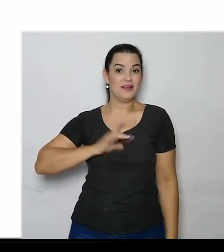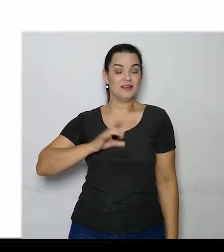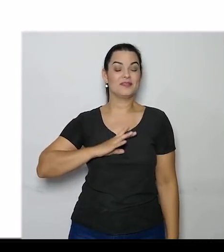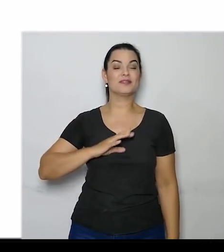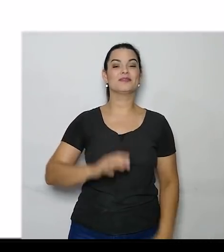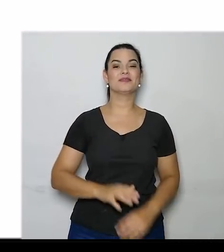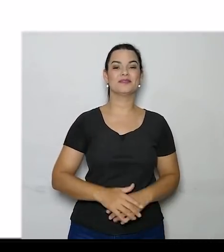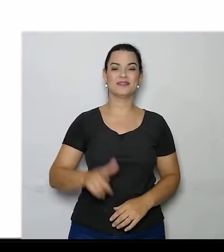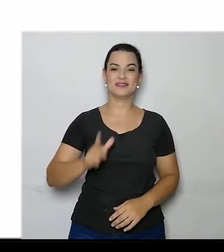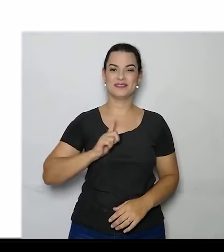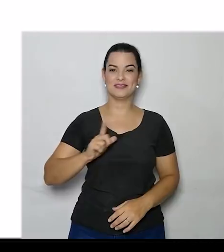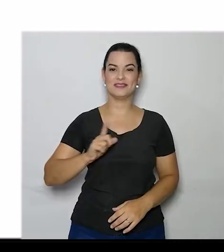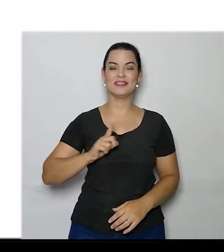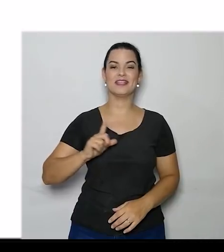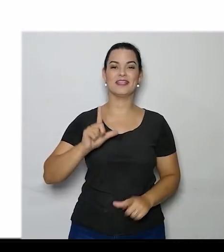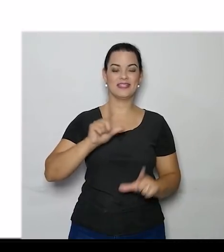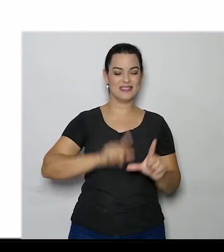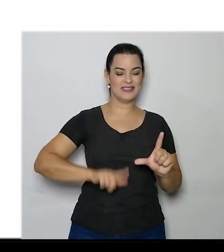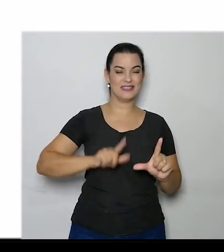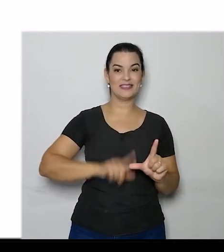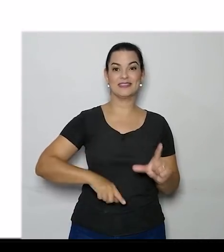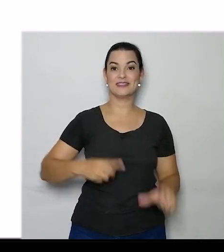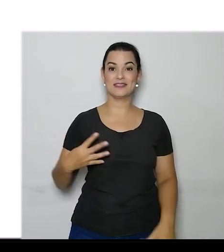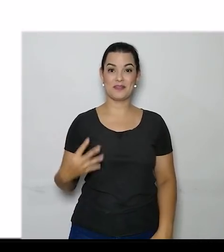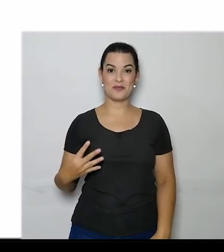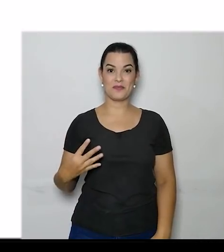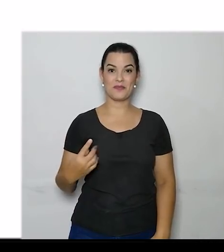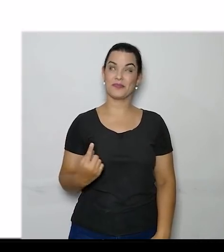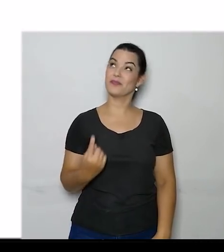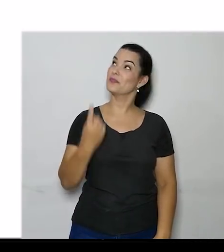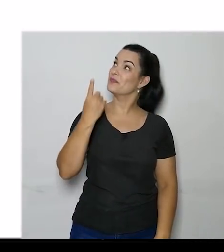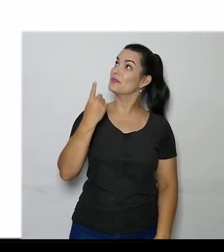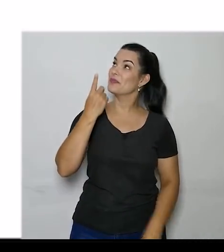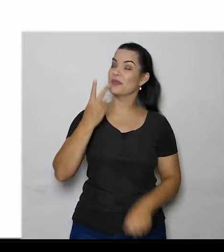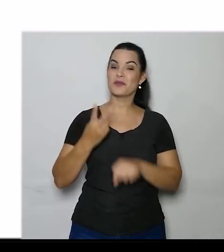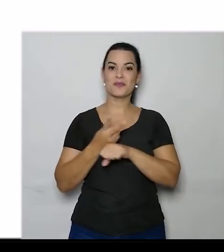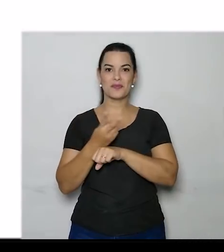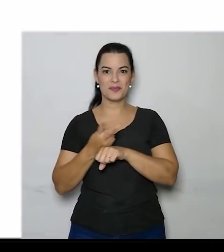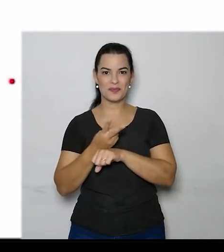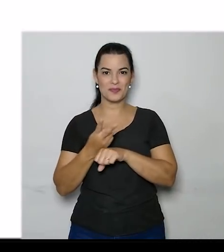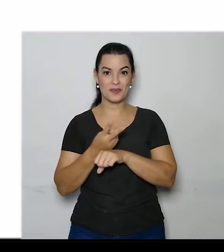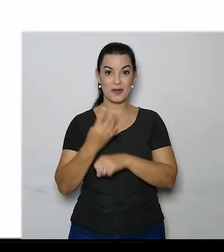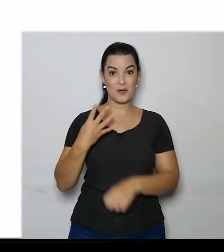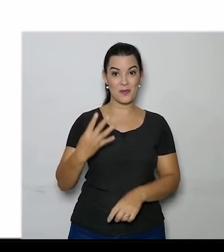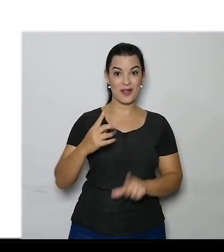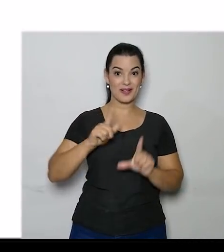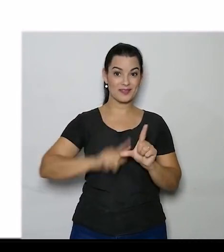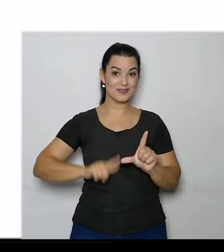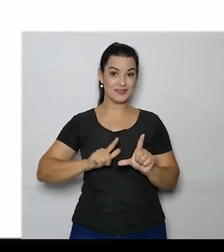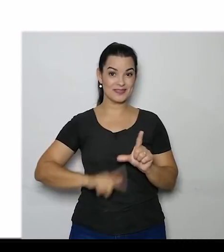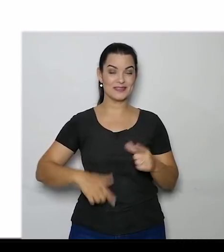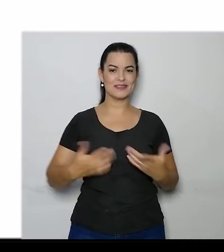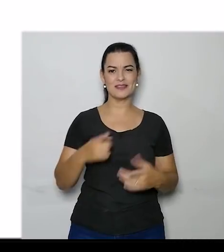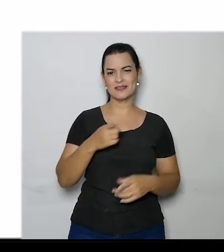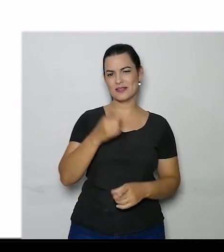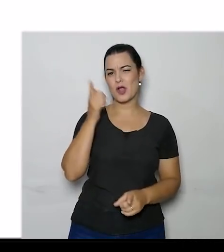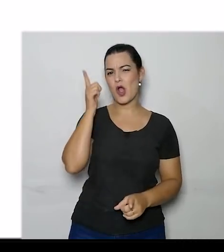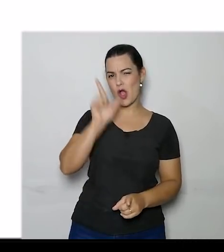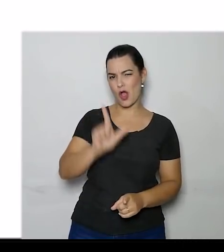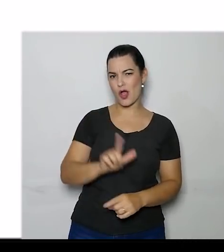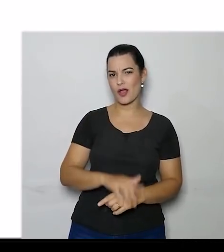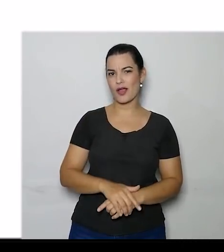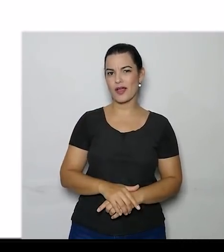coluna de 4 letras lá em cima. Será que você consegue identificar a